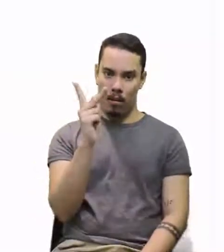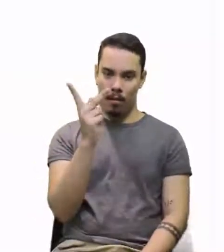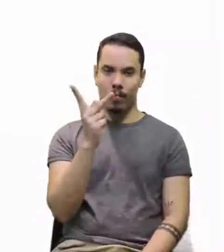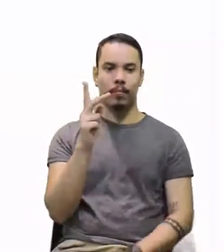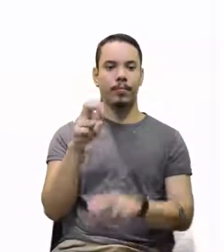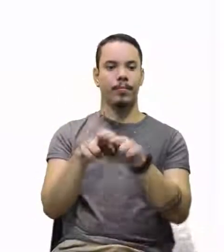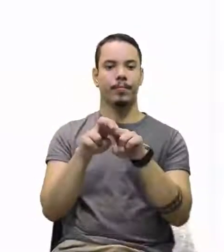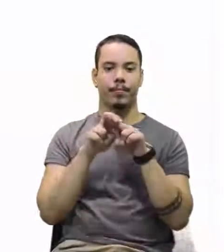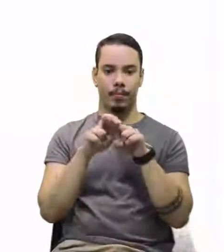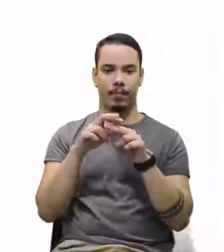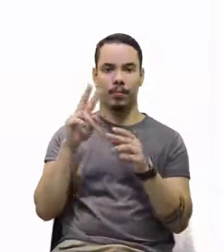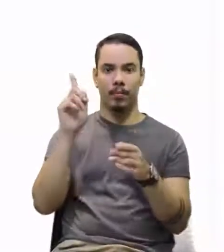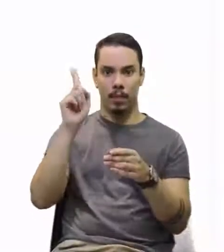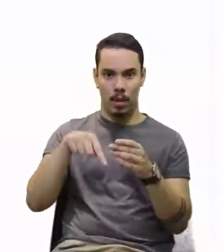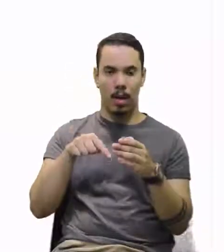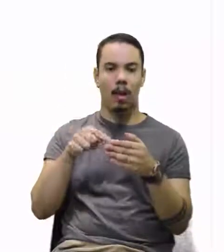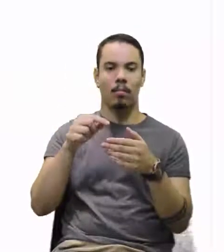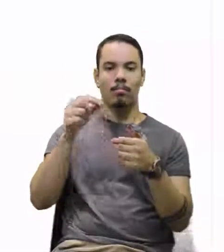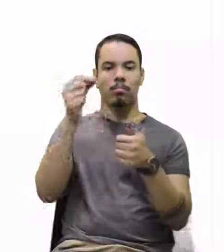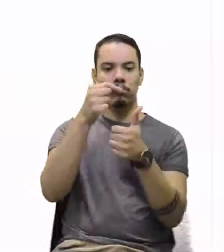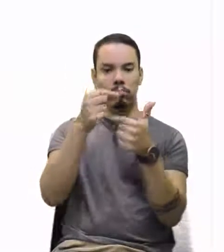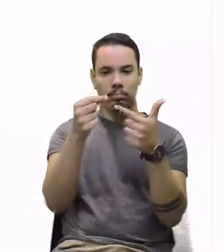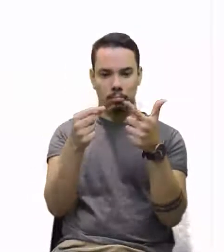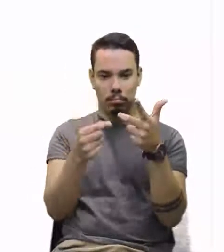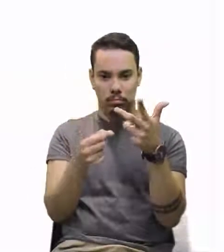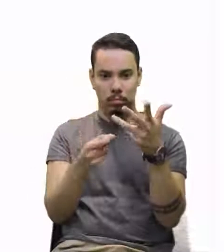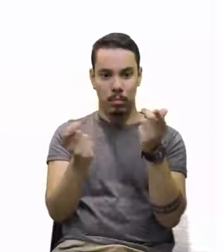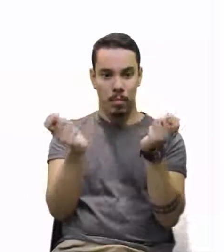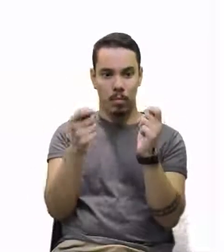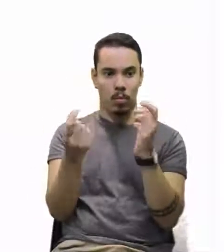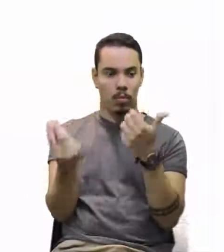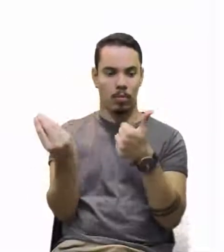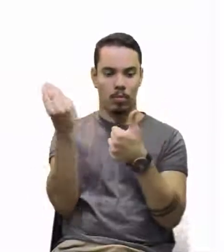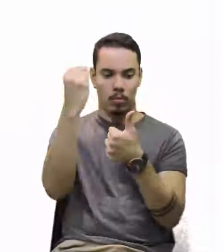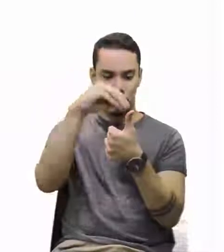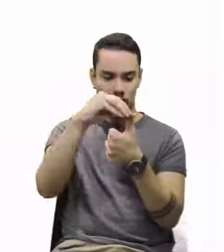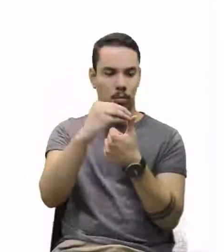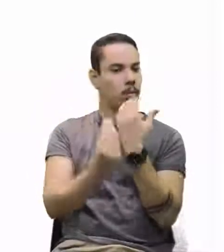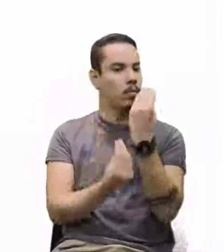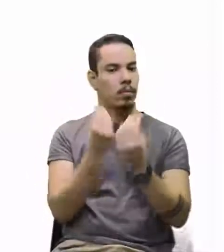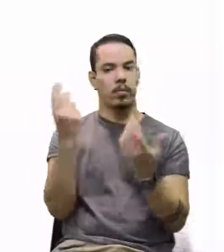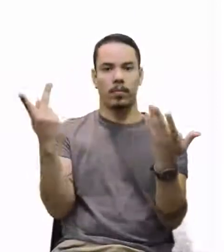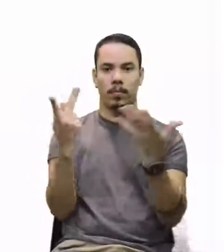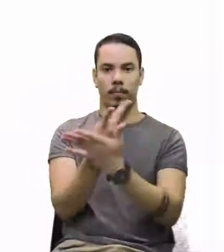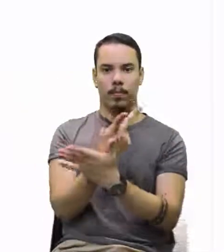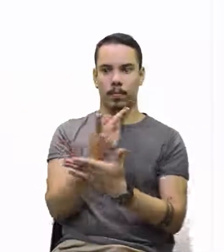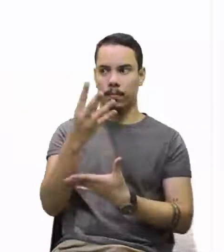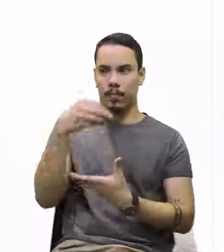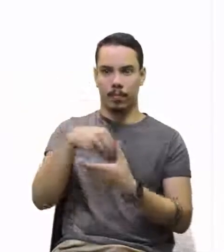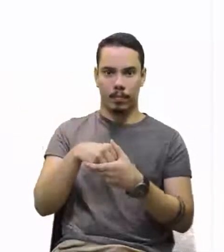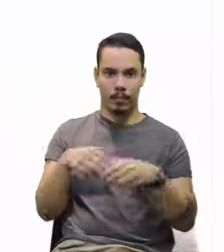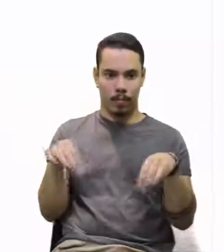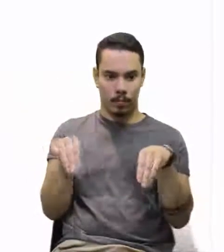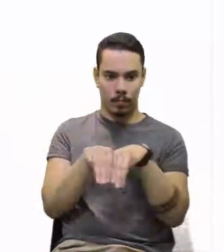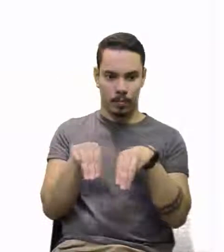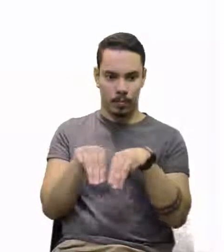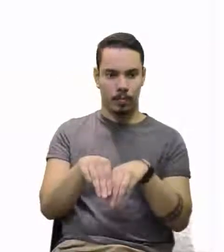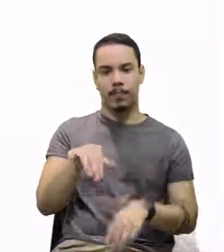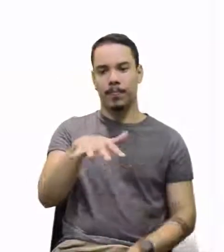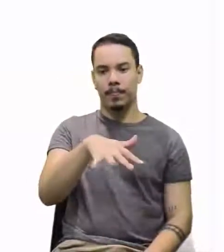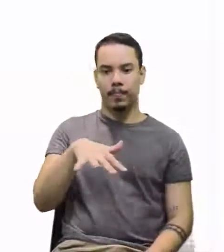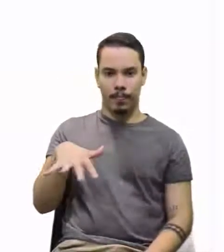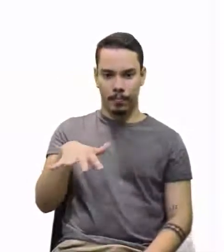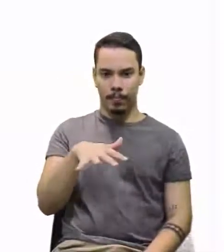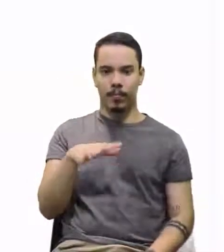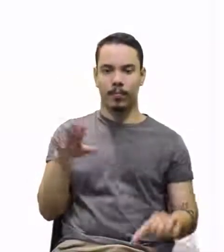Então, a indutância é um parâmetro que relaciona a tensão induzida no campo magnético